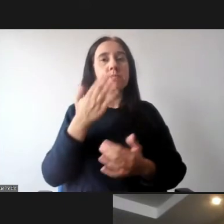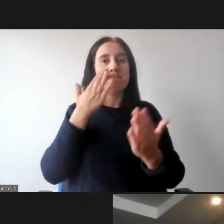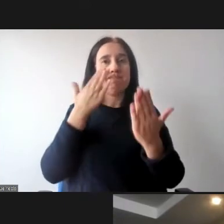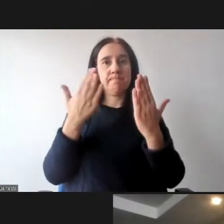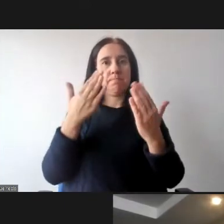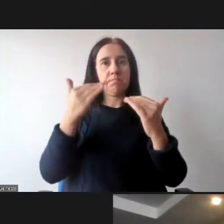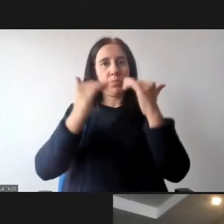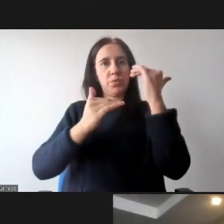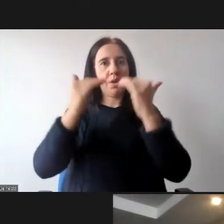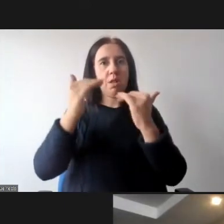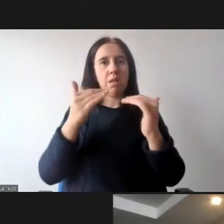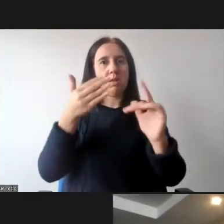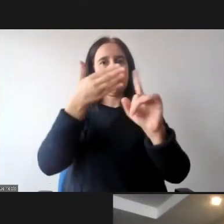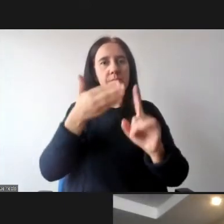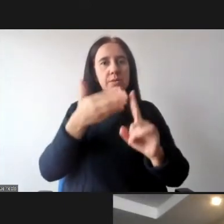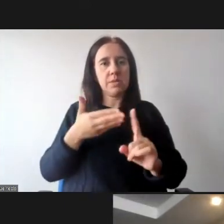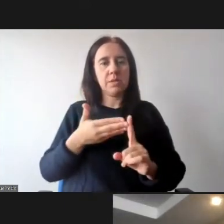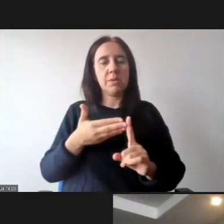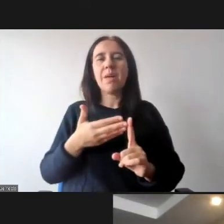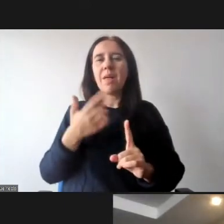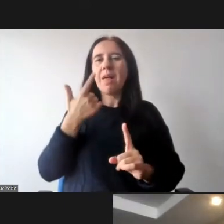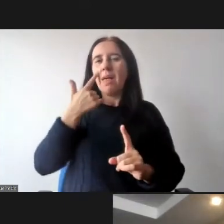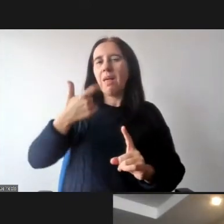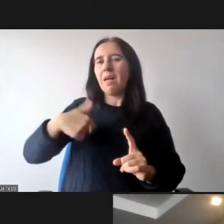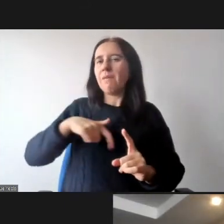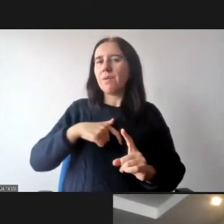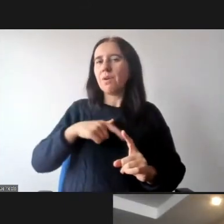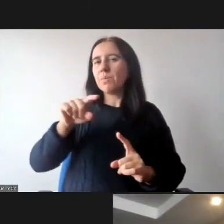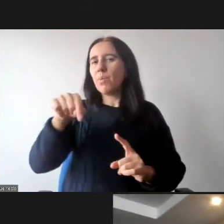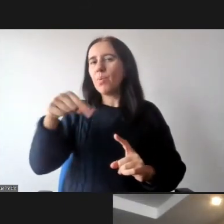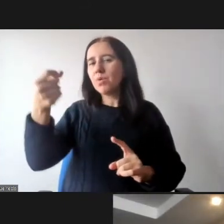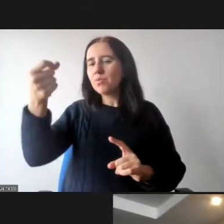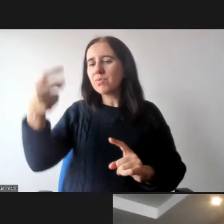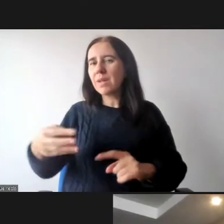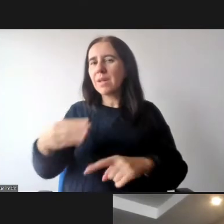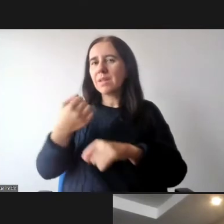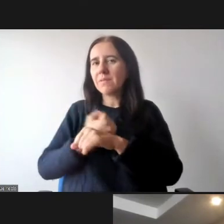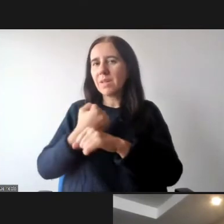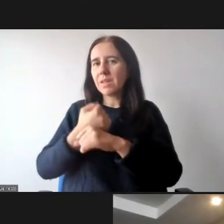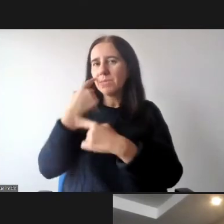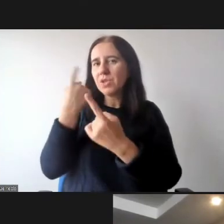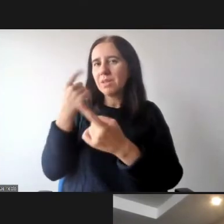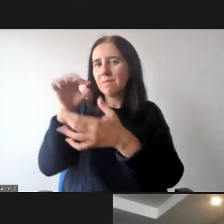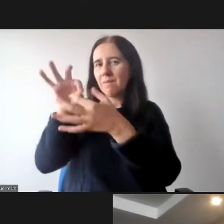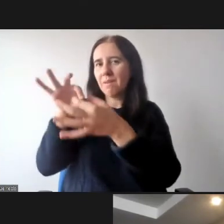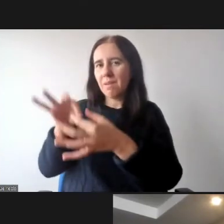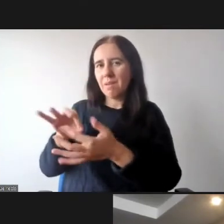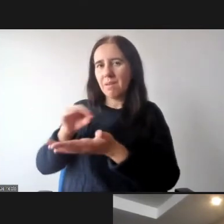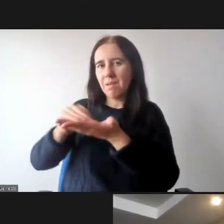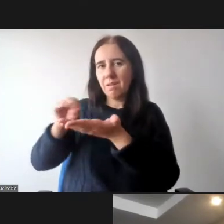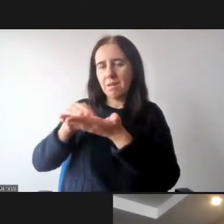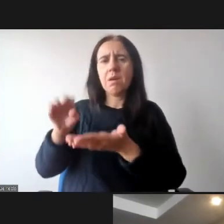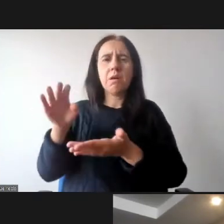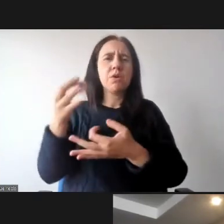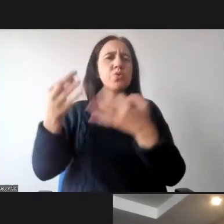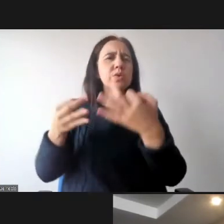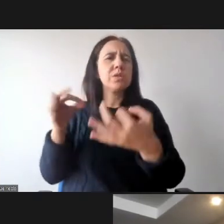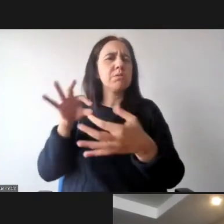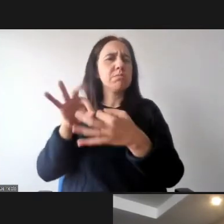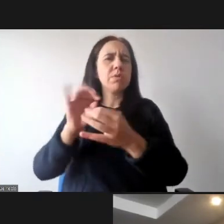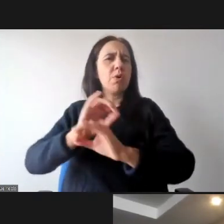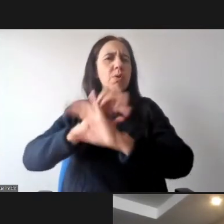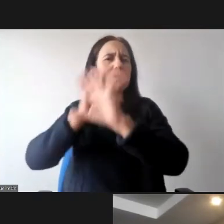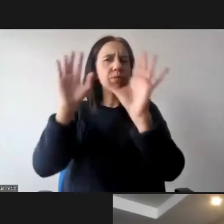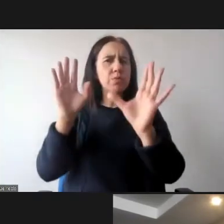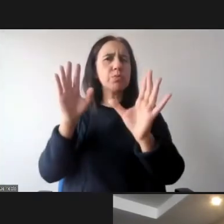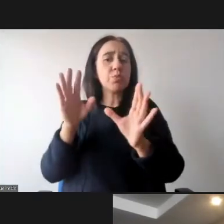cruza-se ainda, parece-nos, com outros princípios da atividade administrativa. Tem uma relação óbvia com o princípio da justiça, aliás, é uma